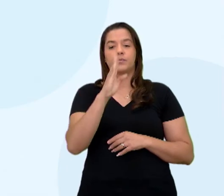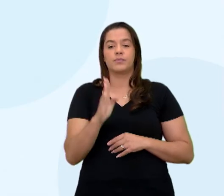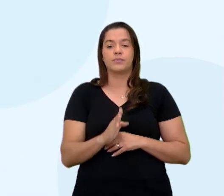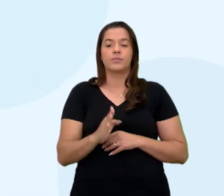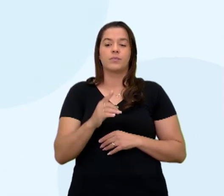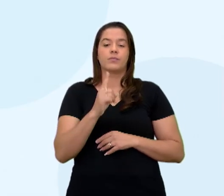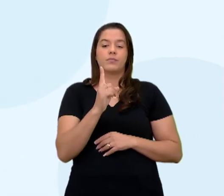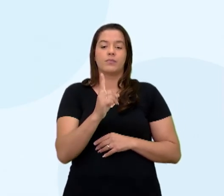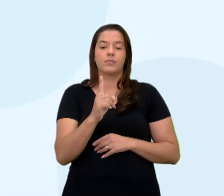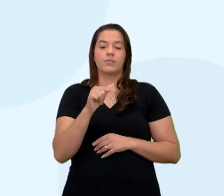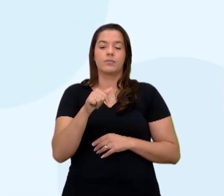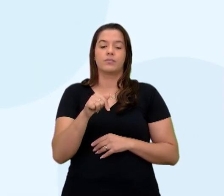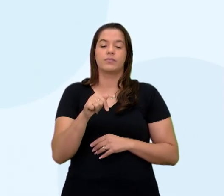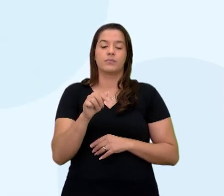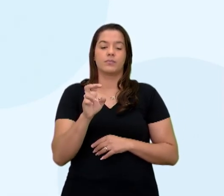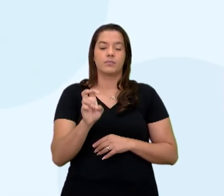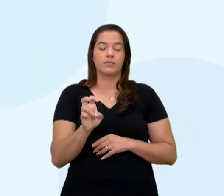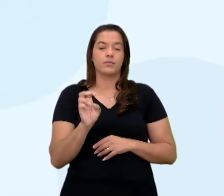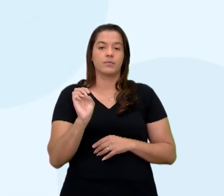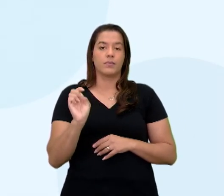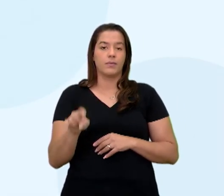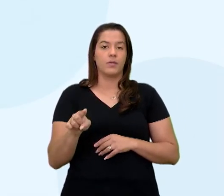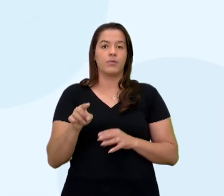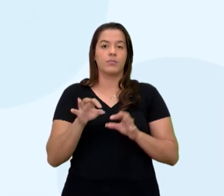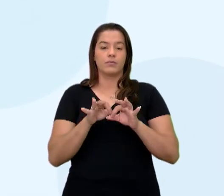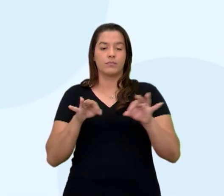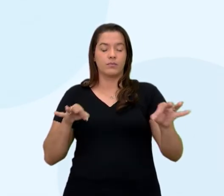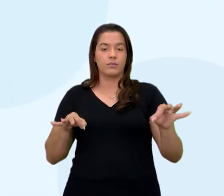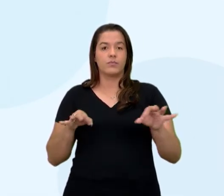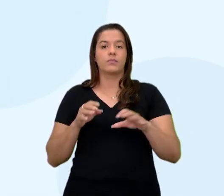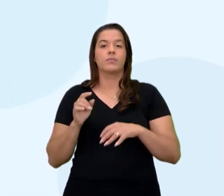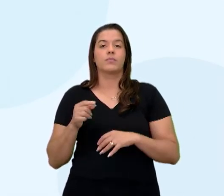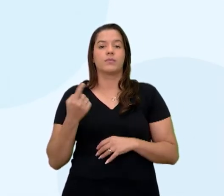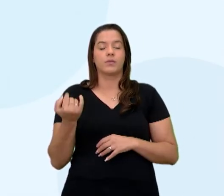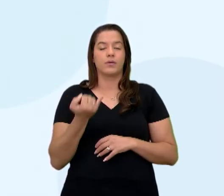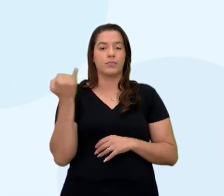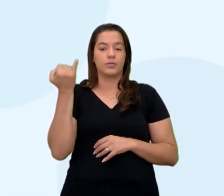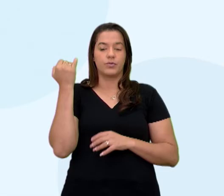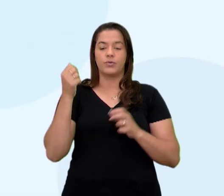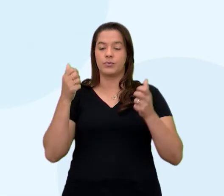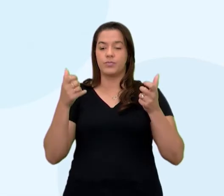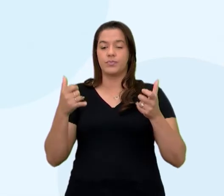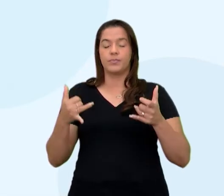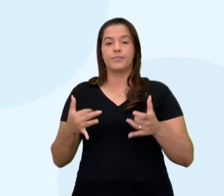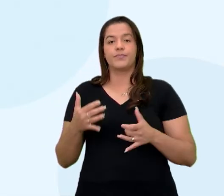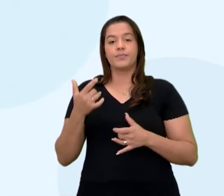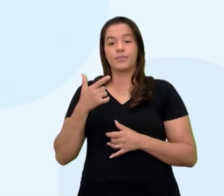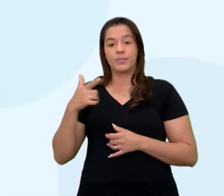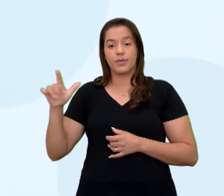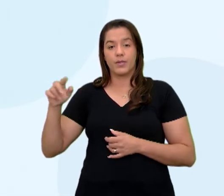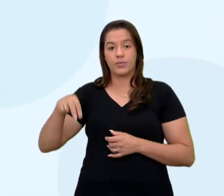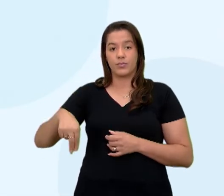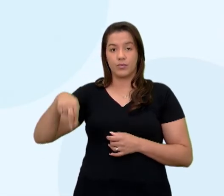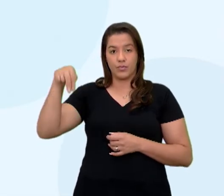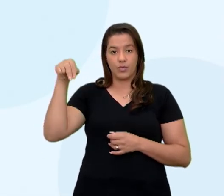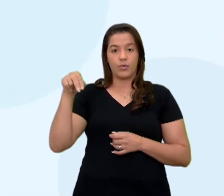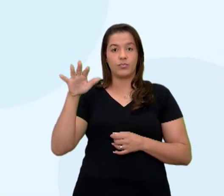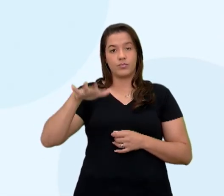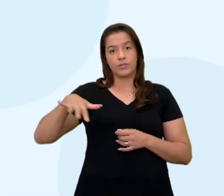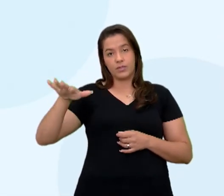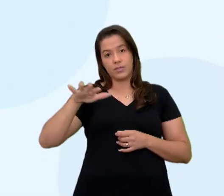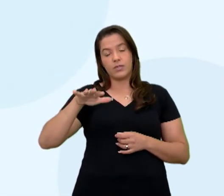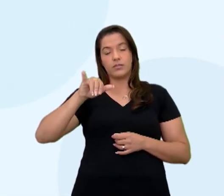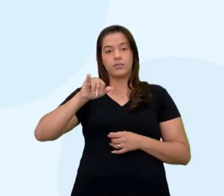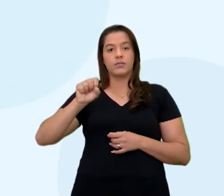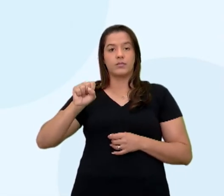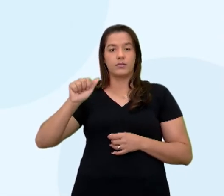mil quilômetros de extensão, tá? Então é importante retratar isso. Lá no Atlântico Norte, lá onde fica a Islândia,